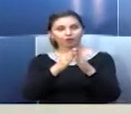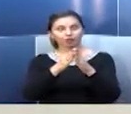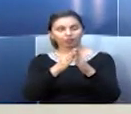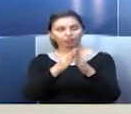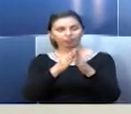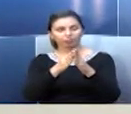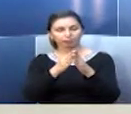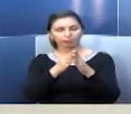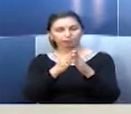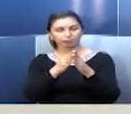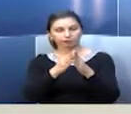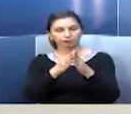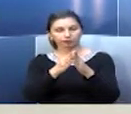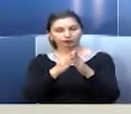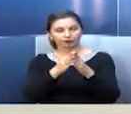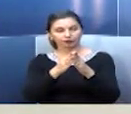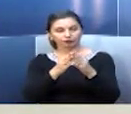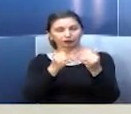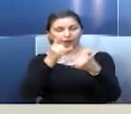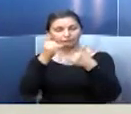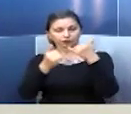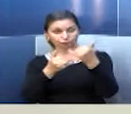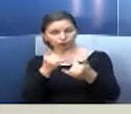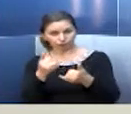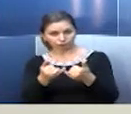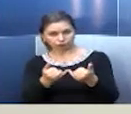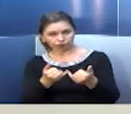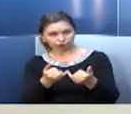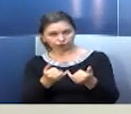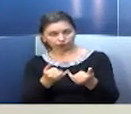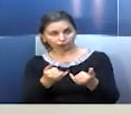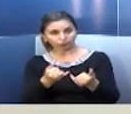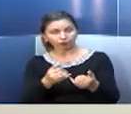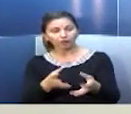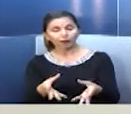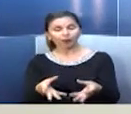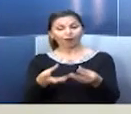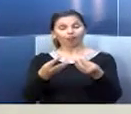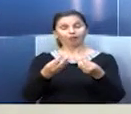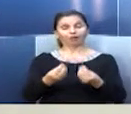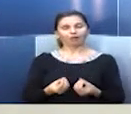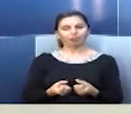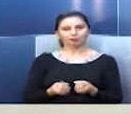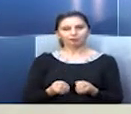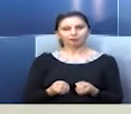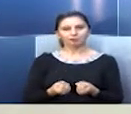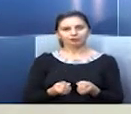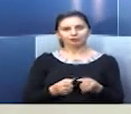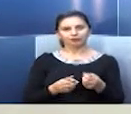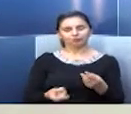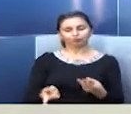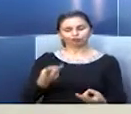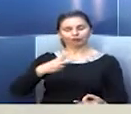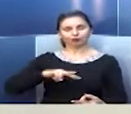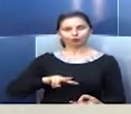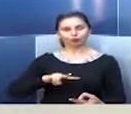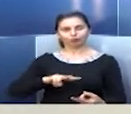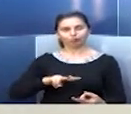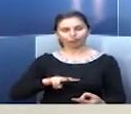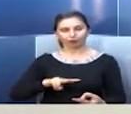e resgatar em dinheiro parte do que pagou do ICMS sobre o produto adquirido.